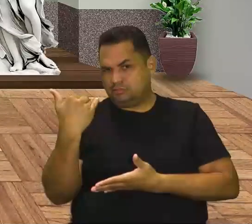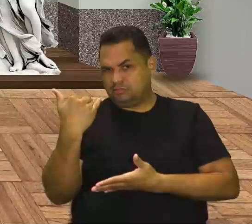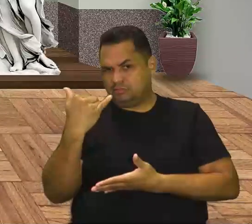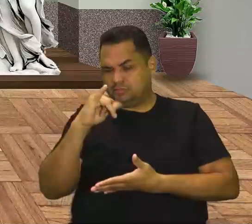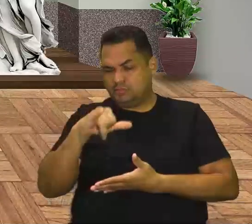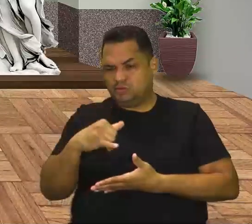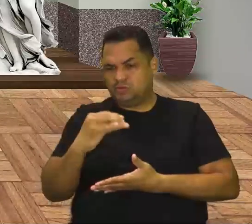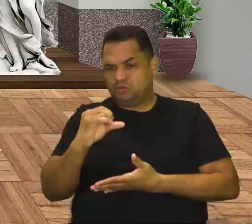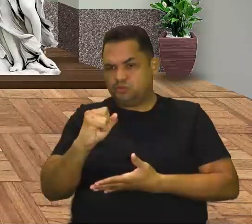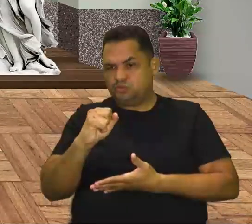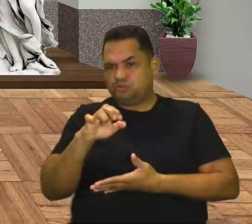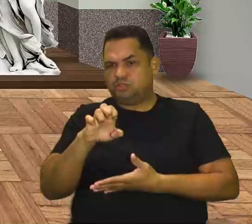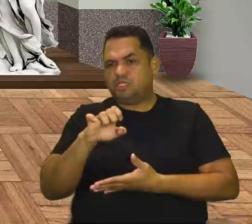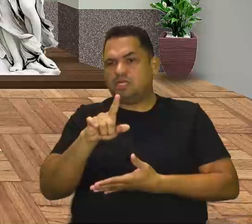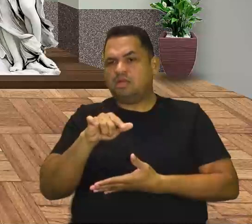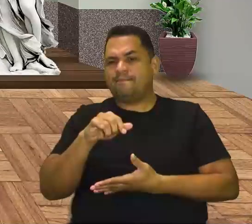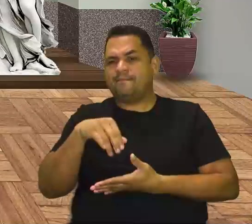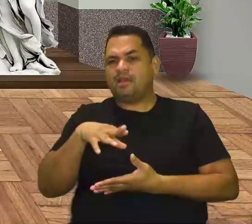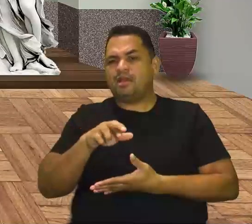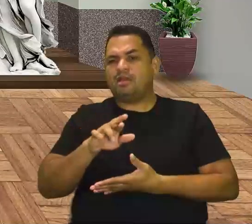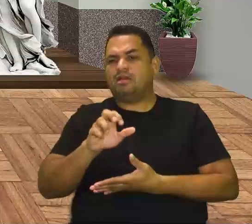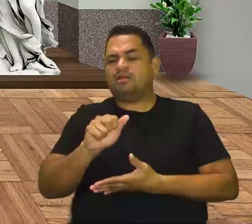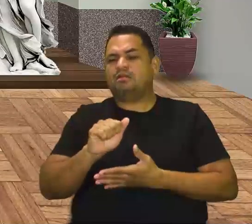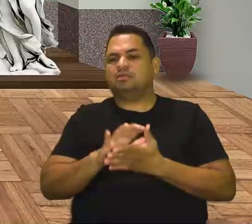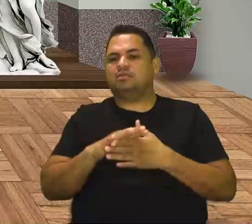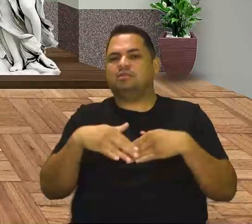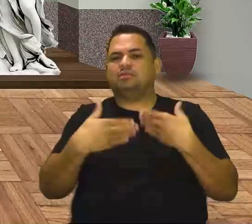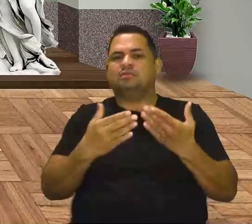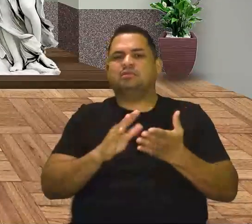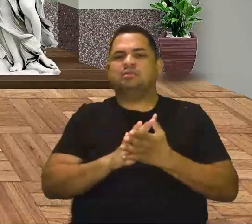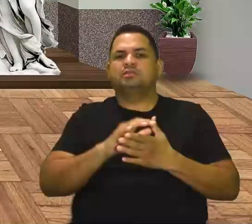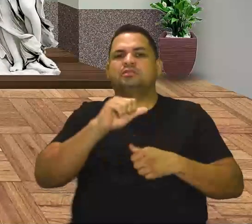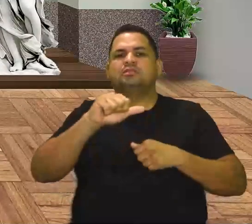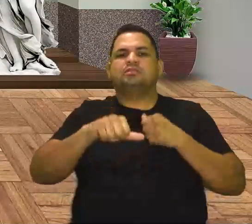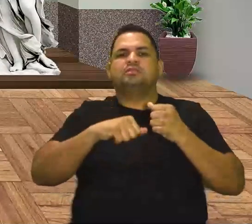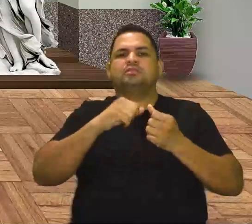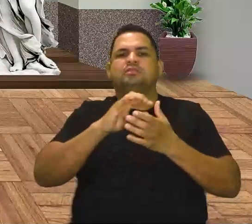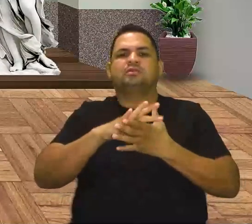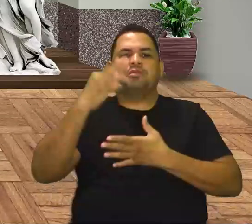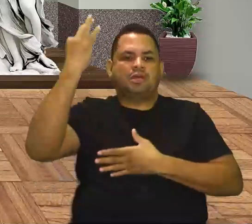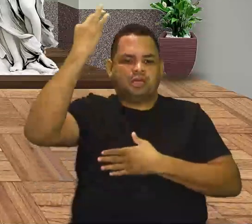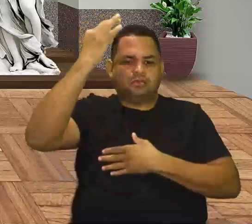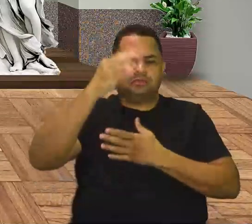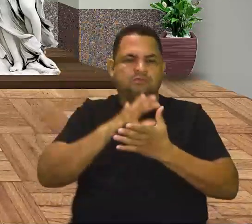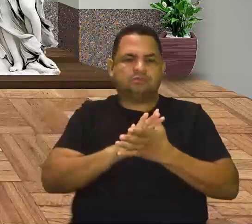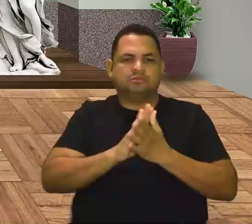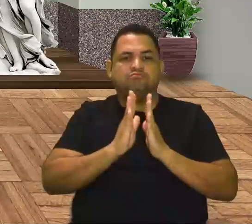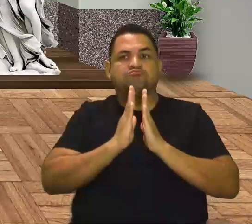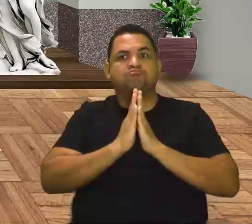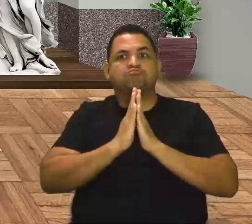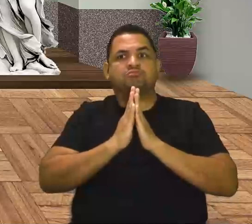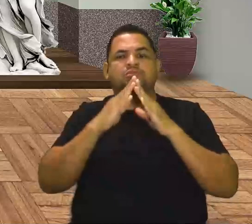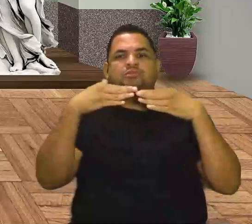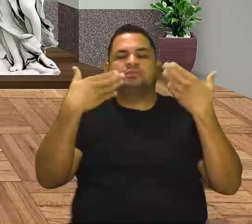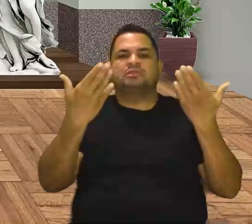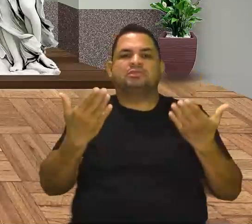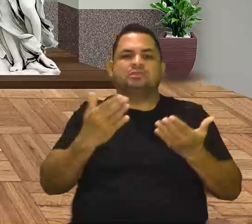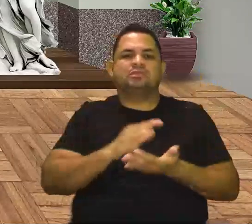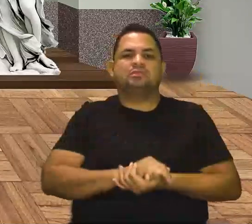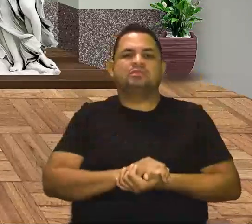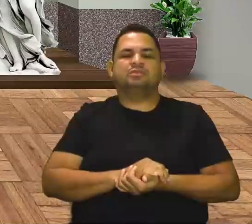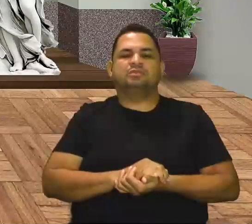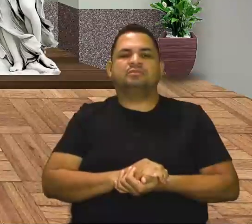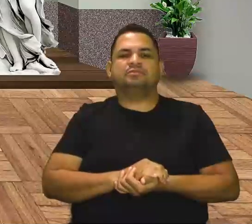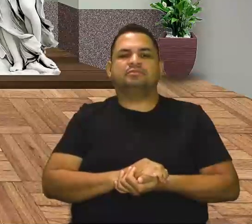do José Maria, ele vai vai ser canonizado ali pela própria população, vai virar um grande santo.